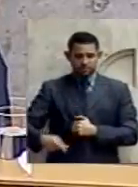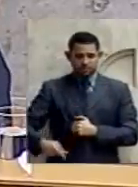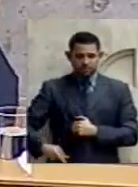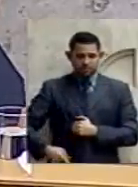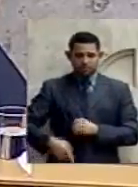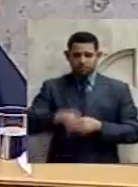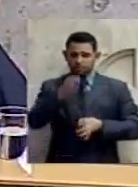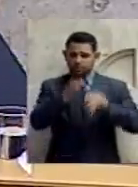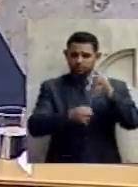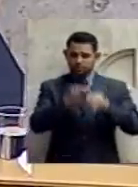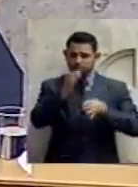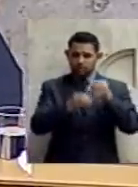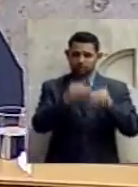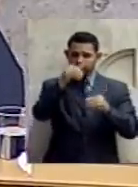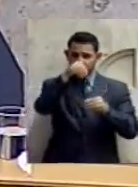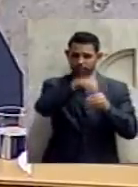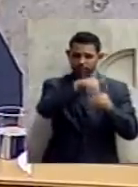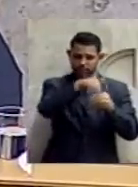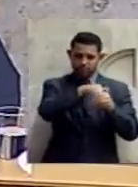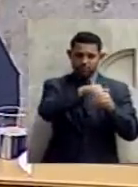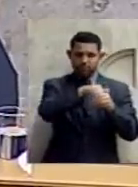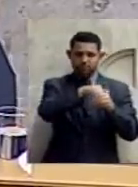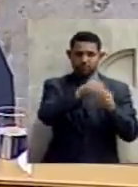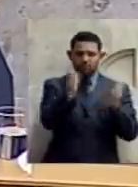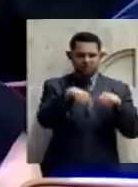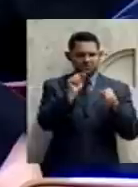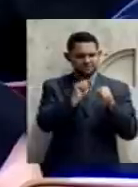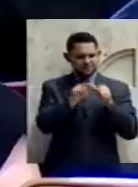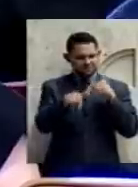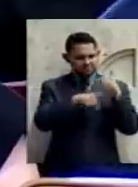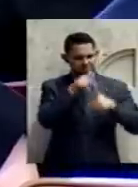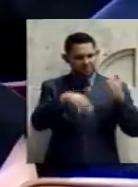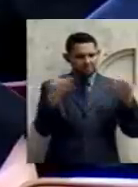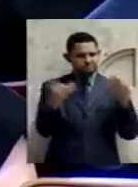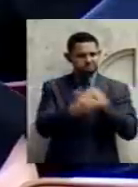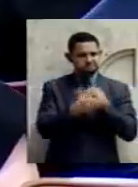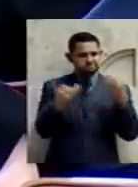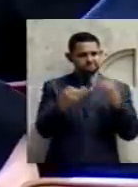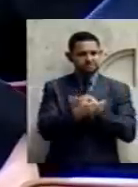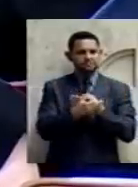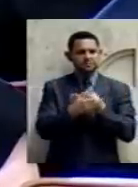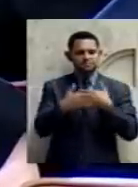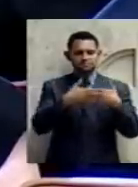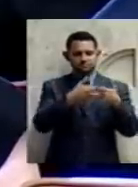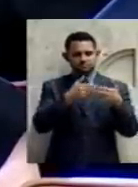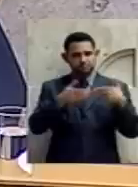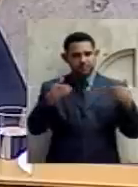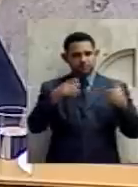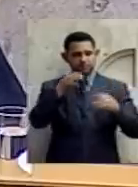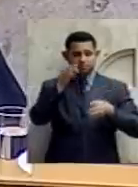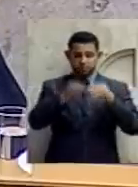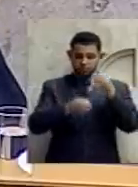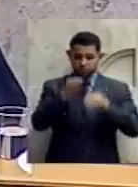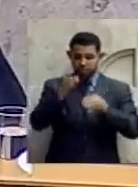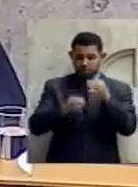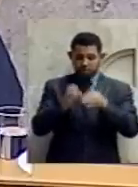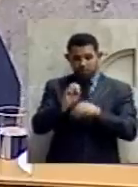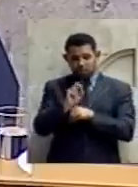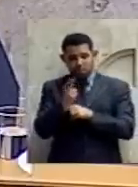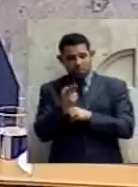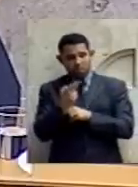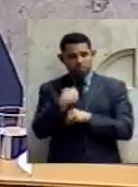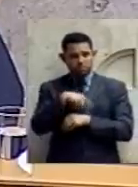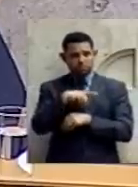Superior Eleitoral, onde desenvolveu um magnífico trabalho, seja no âmbito jurisdicional, em que